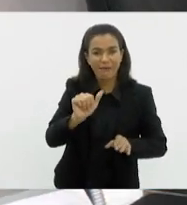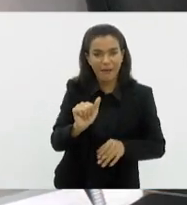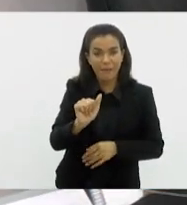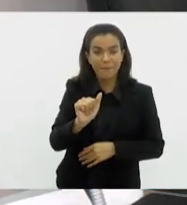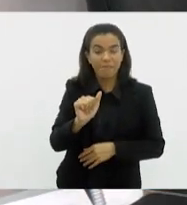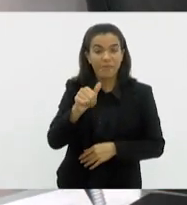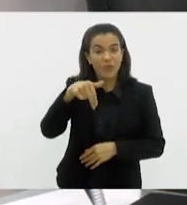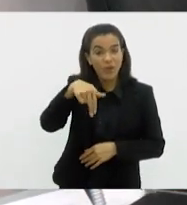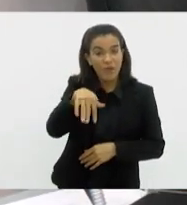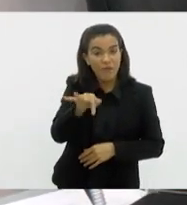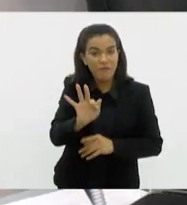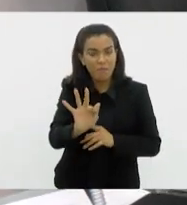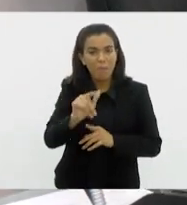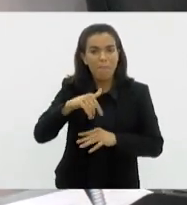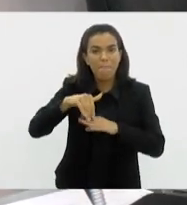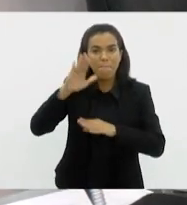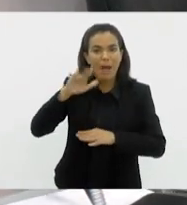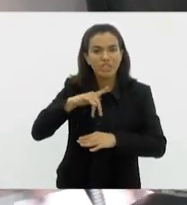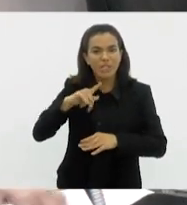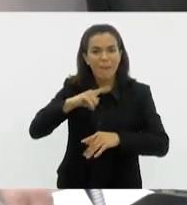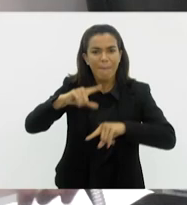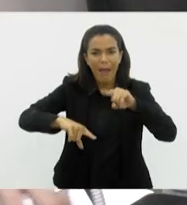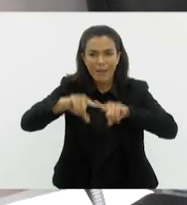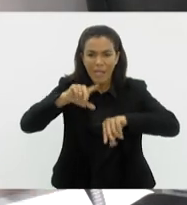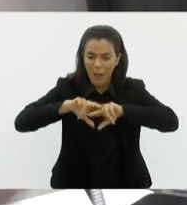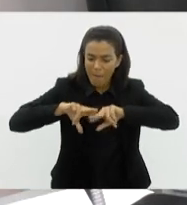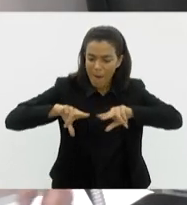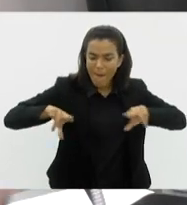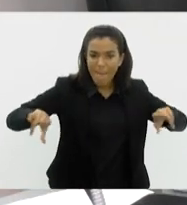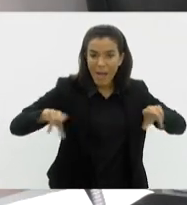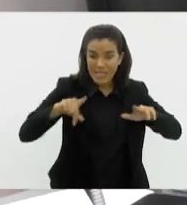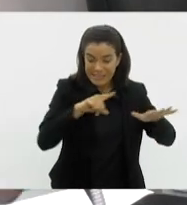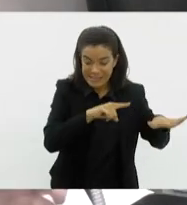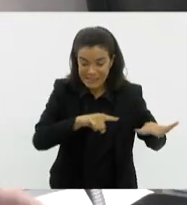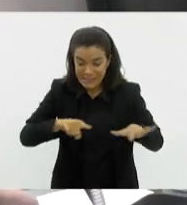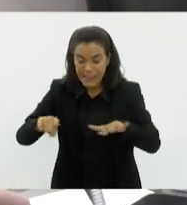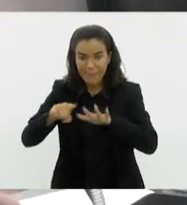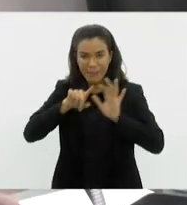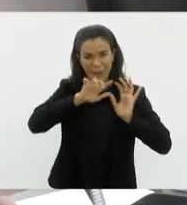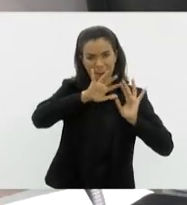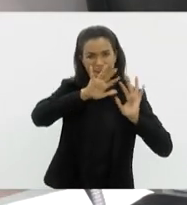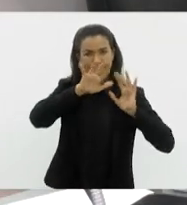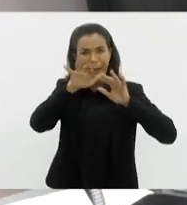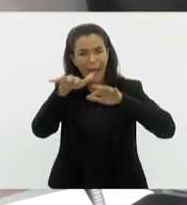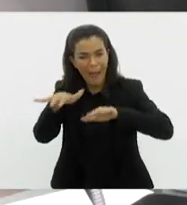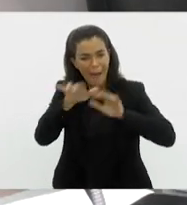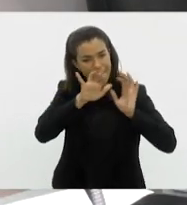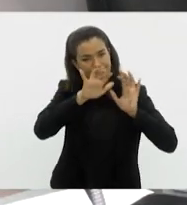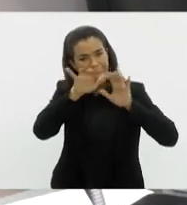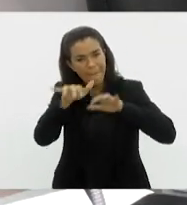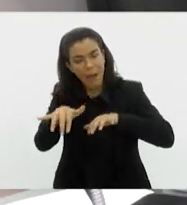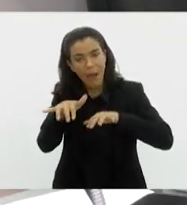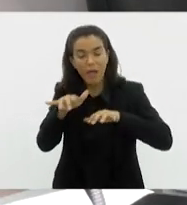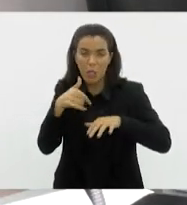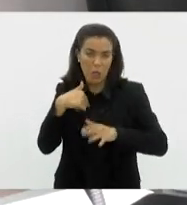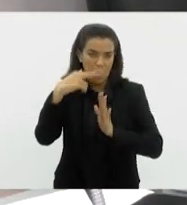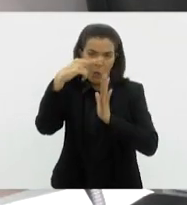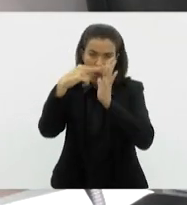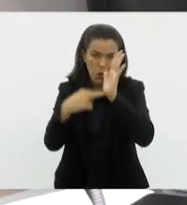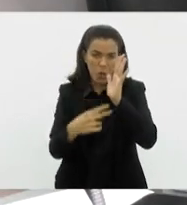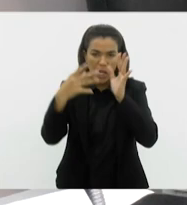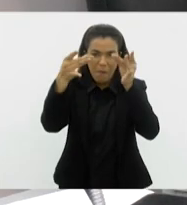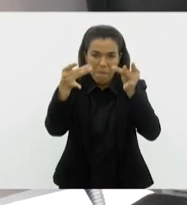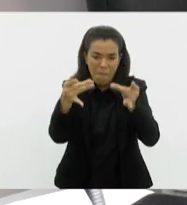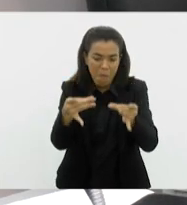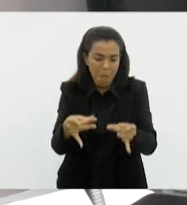mais bonitos e mais bem equipados do Brasil, que atrai semanalmente uma multidão. Então, o que pretende, também não li o projeto da justificativa